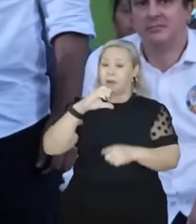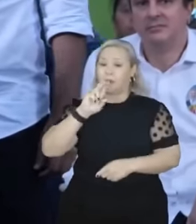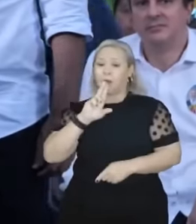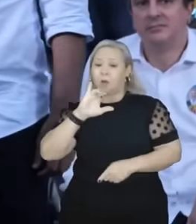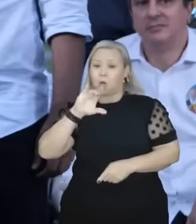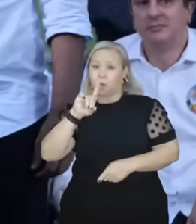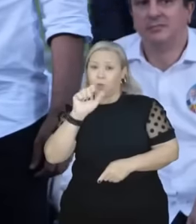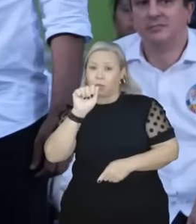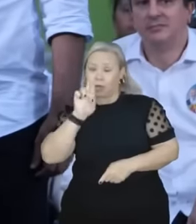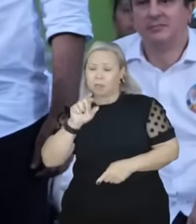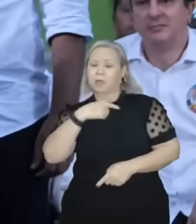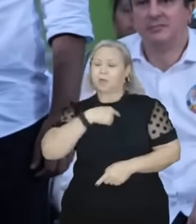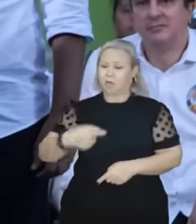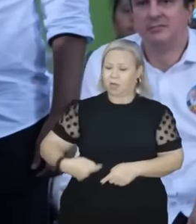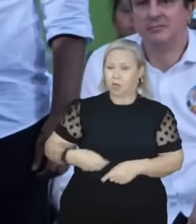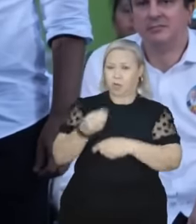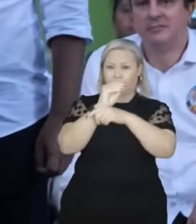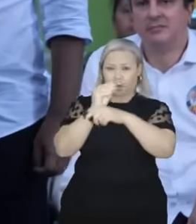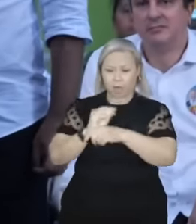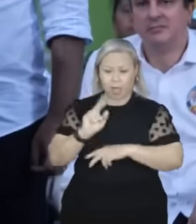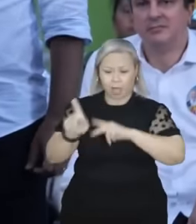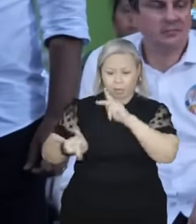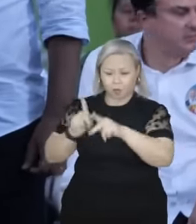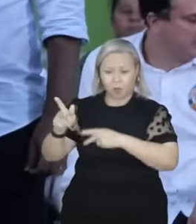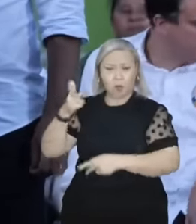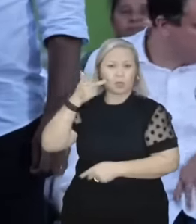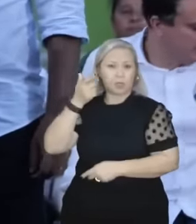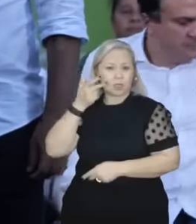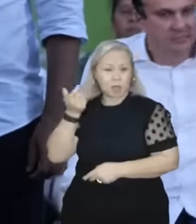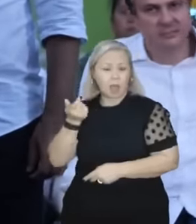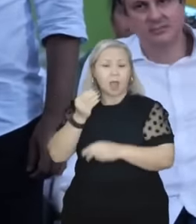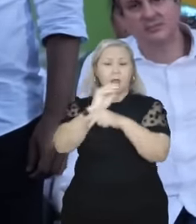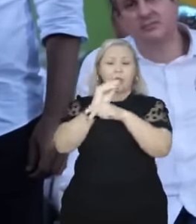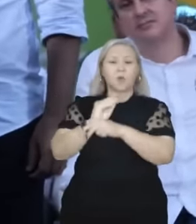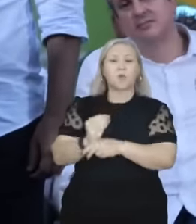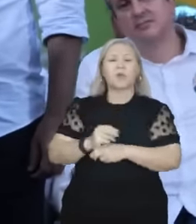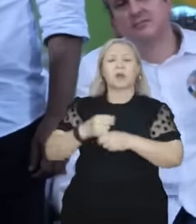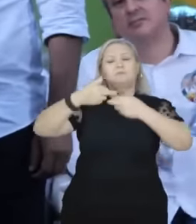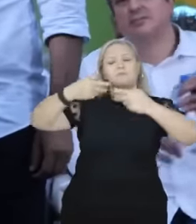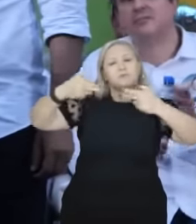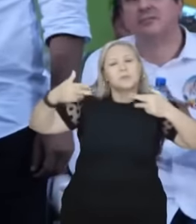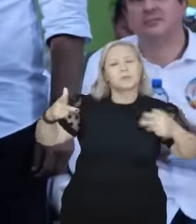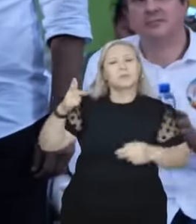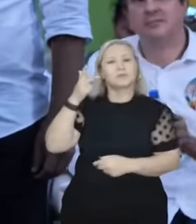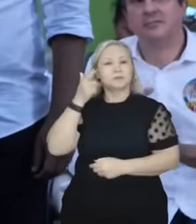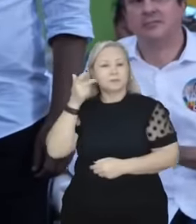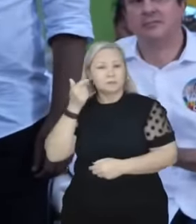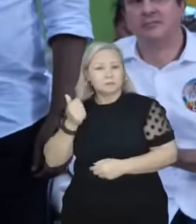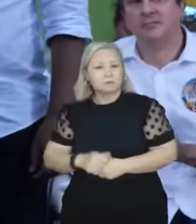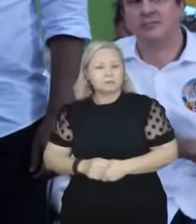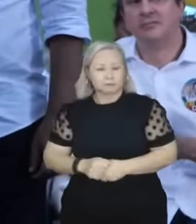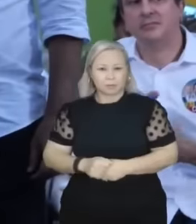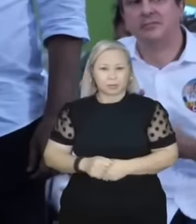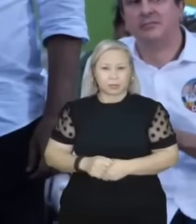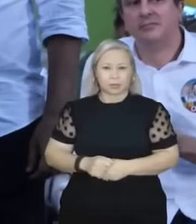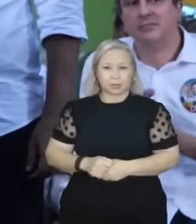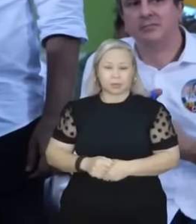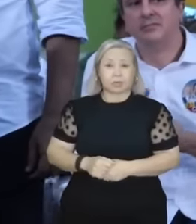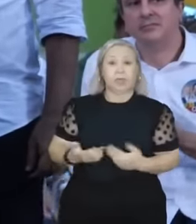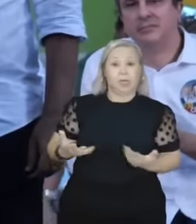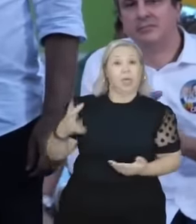do Ceará, para cuidar das coisas do Ceará, para cuidar do patrimônio cultural do Ceará, para cuidar